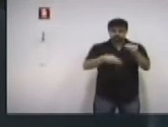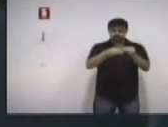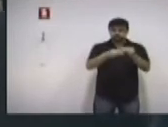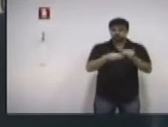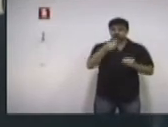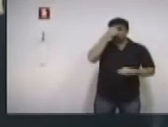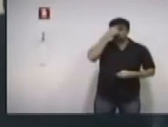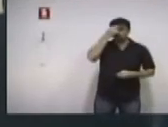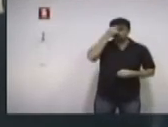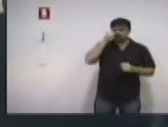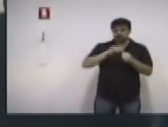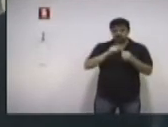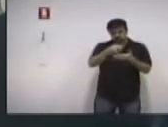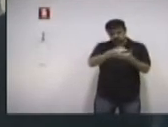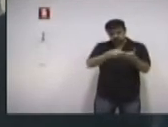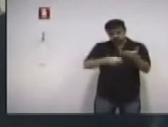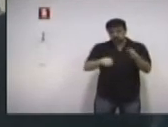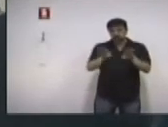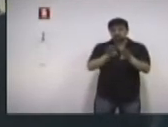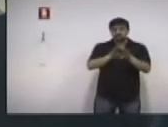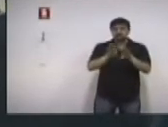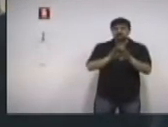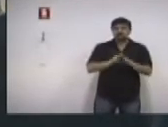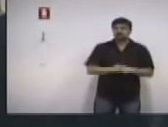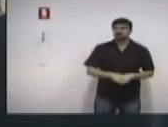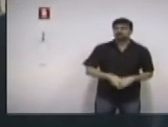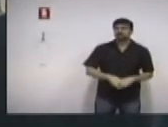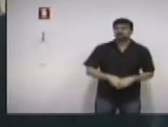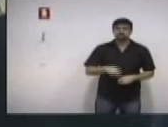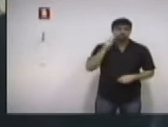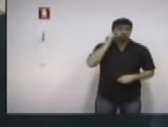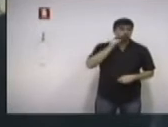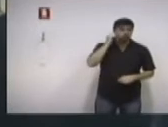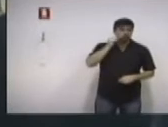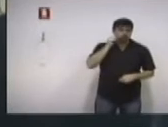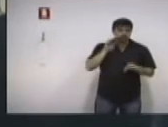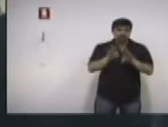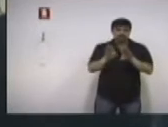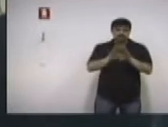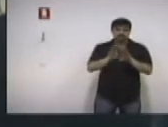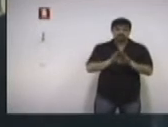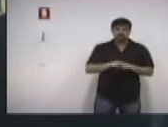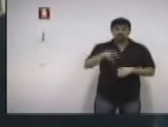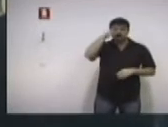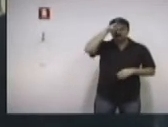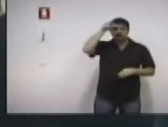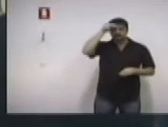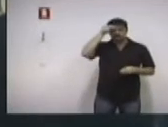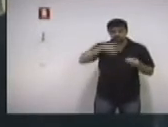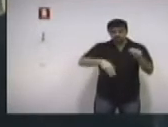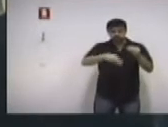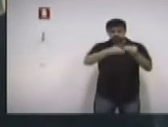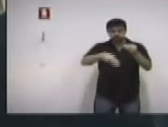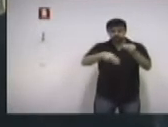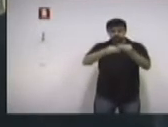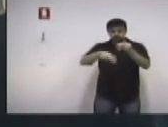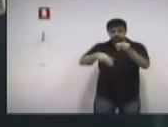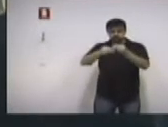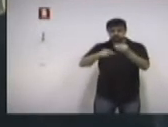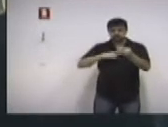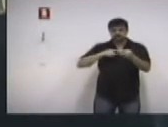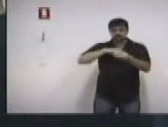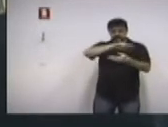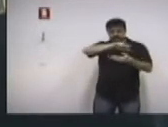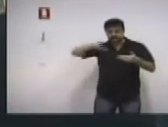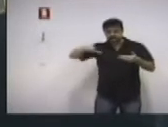1 do vereador Edilson Rodrigues aditiva nº 2 do vereador Du cazellato e aditiva nº 3 do executivo e aditiva nº